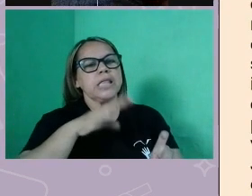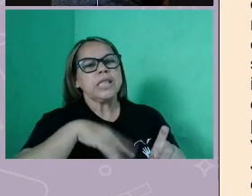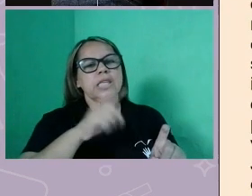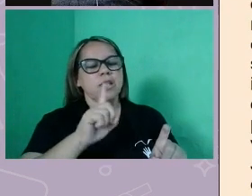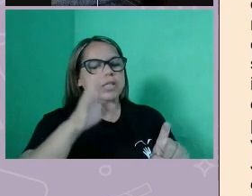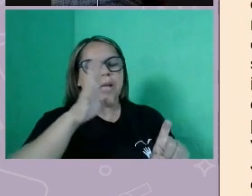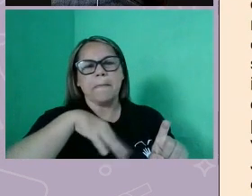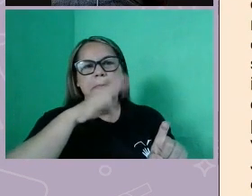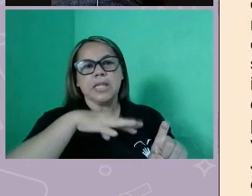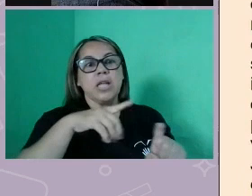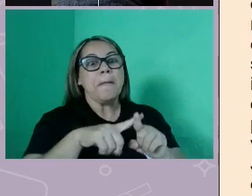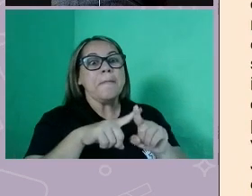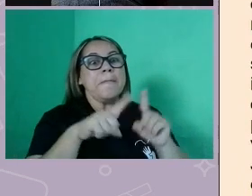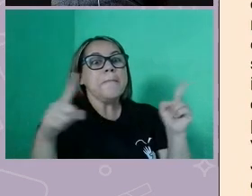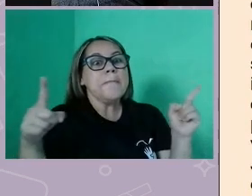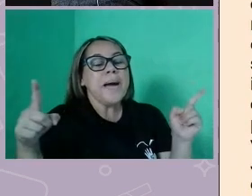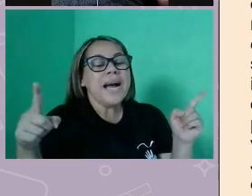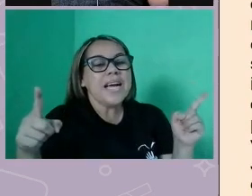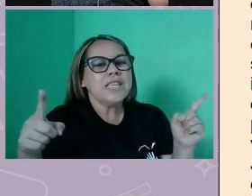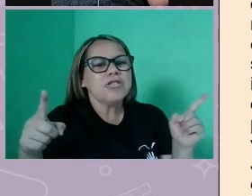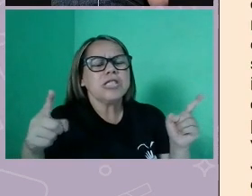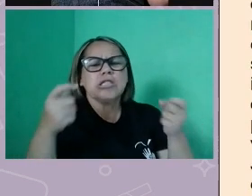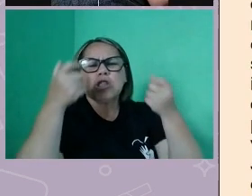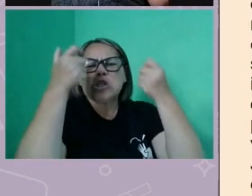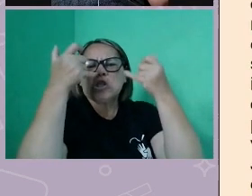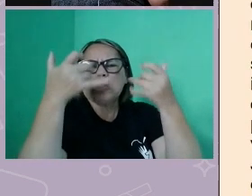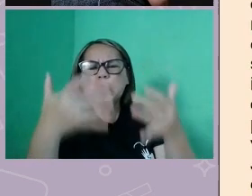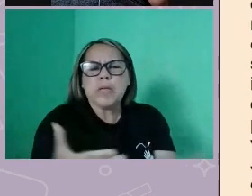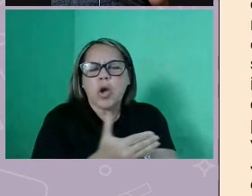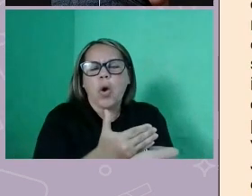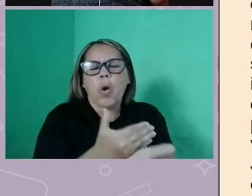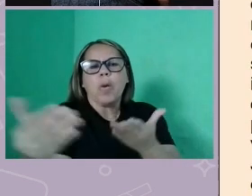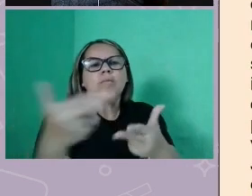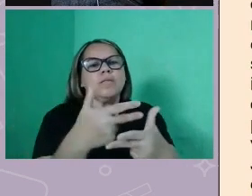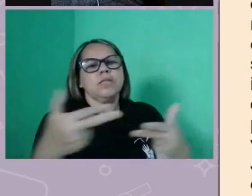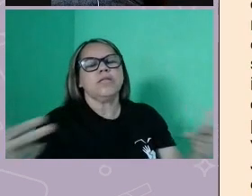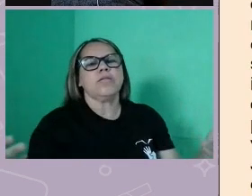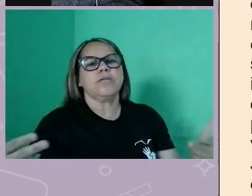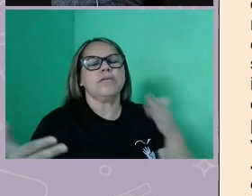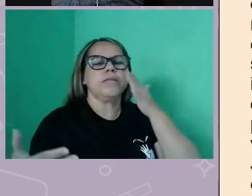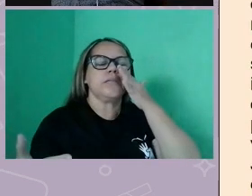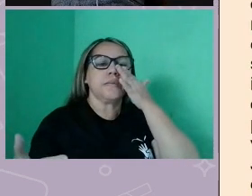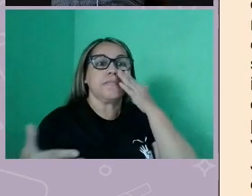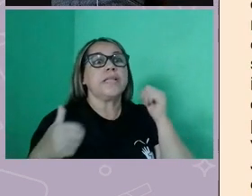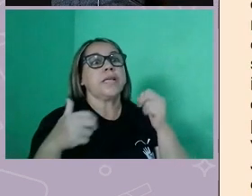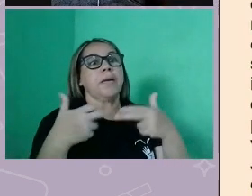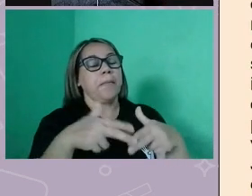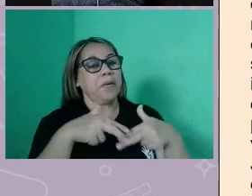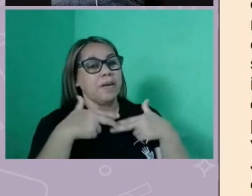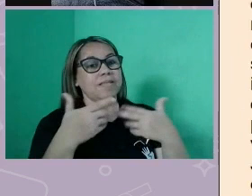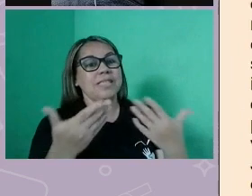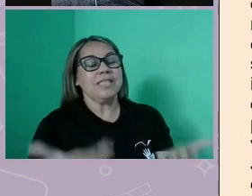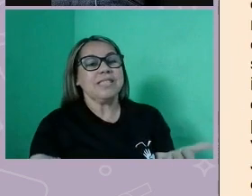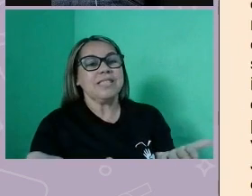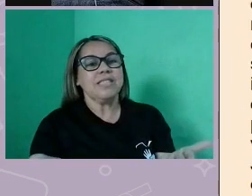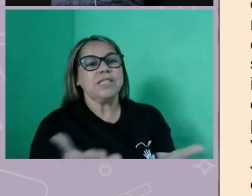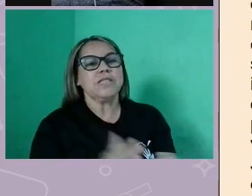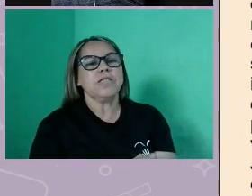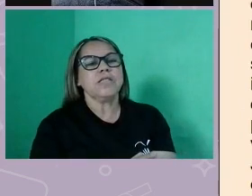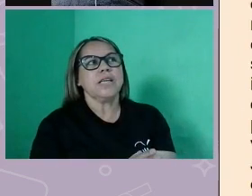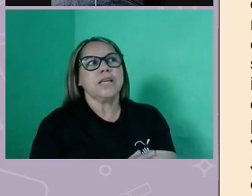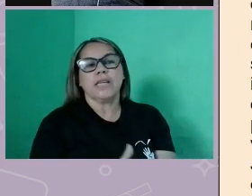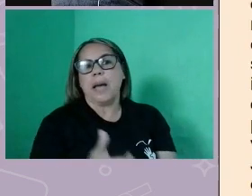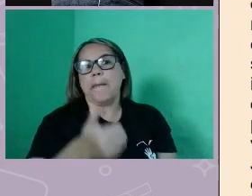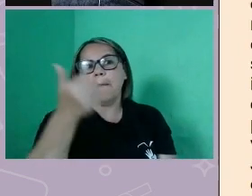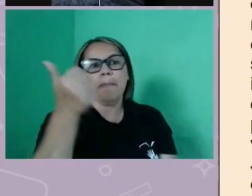narre a origem das coisas por isso que essa primeira